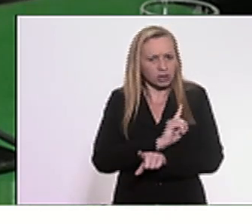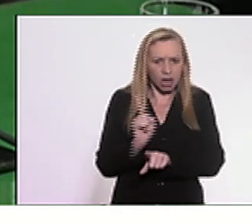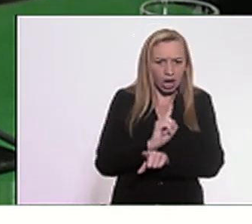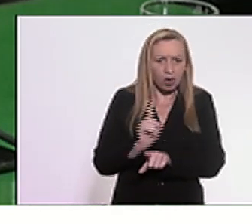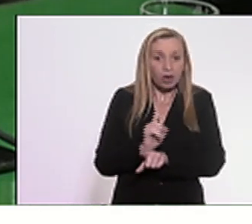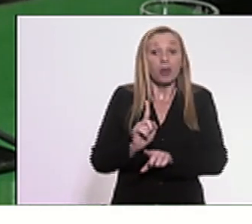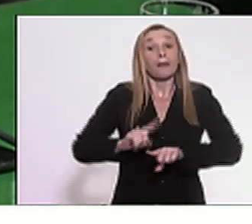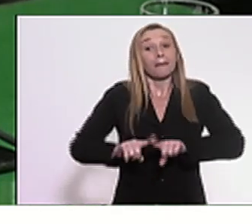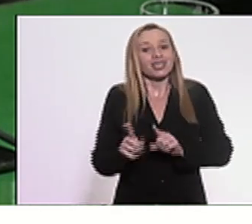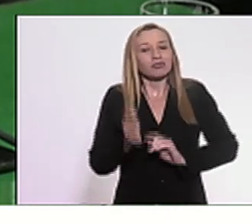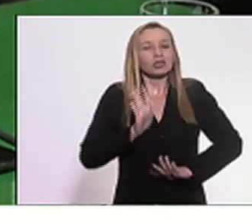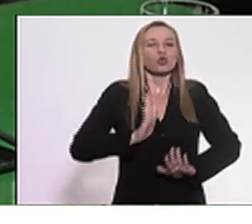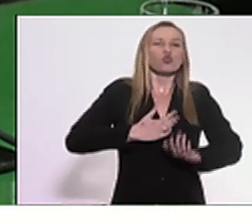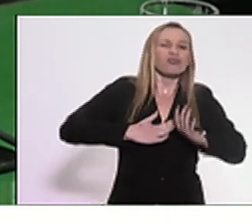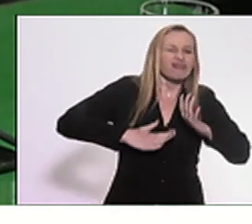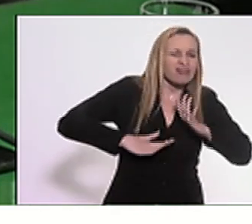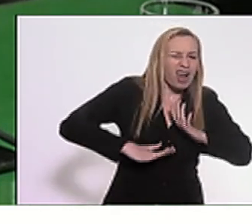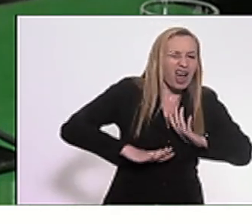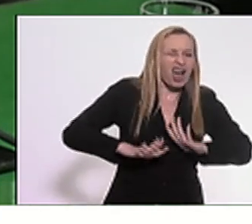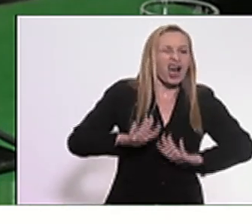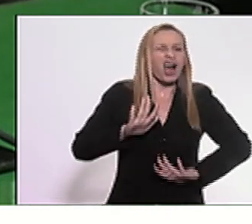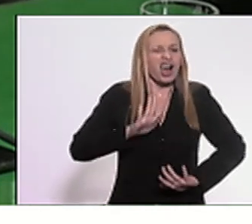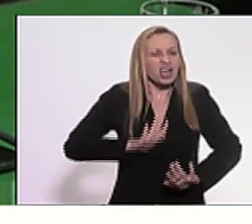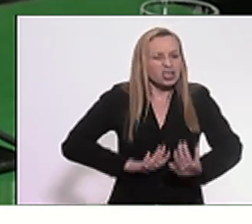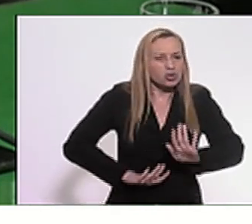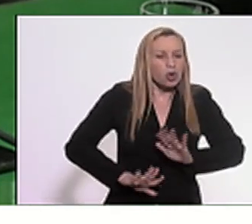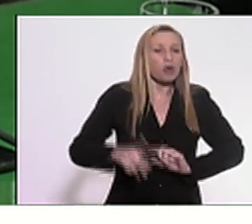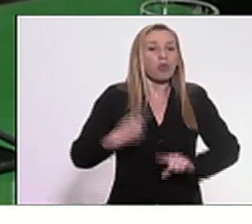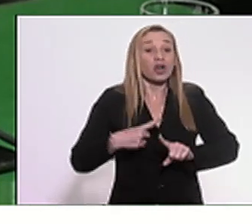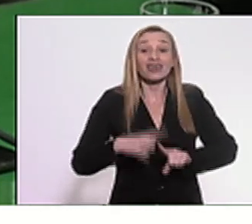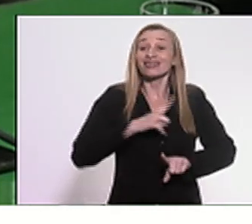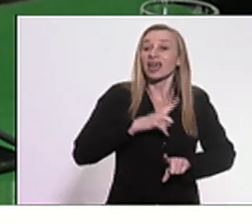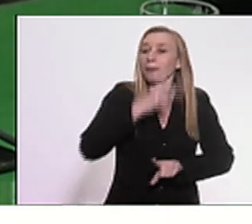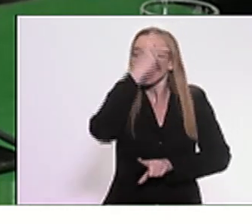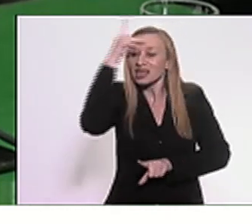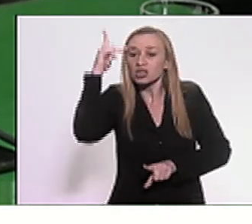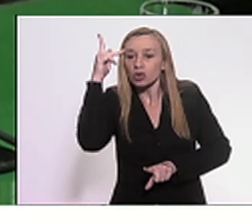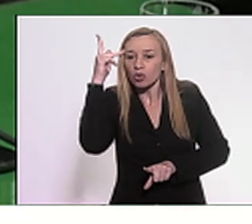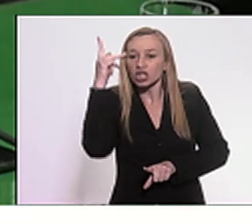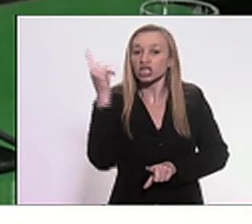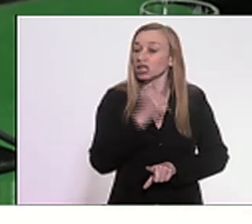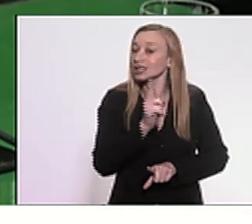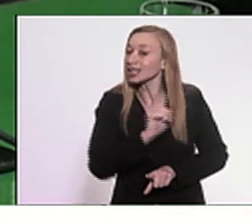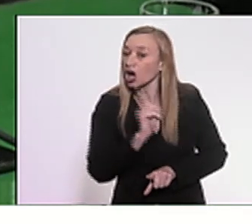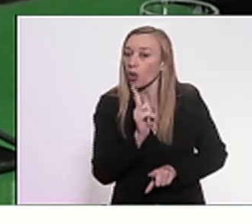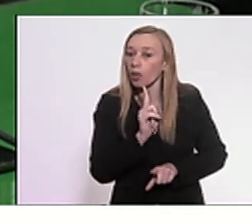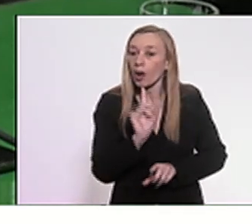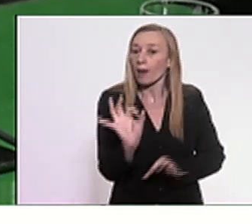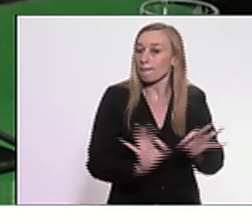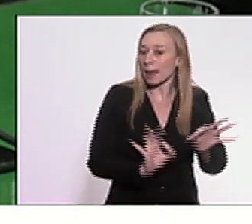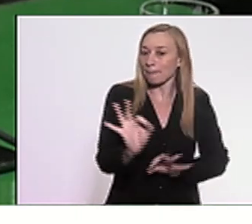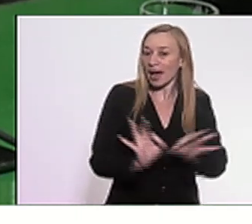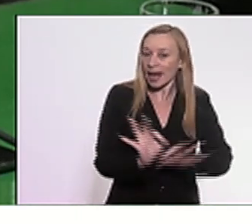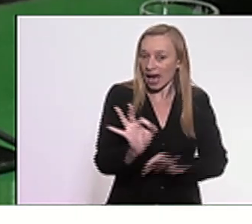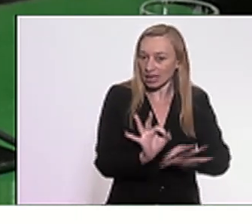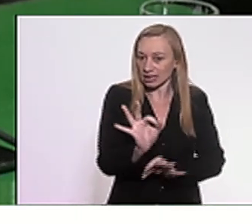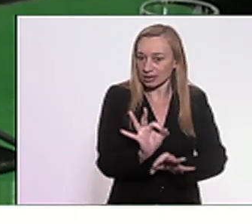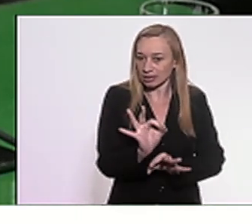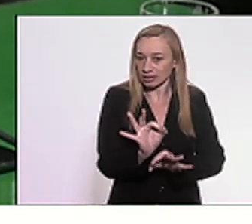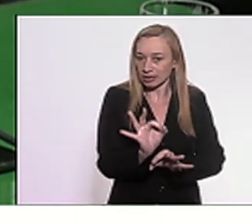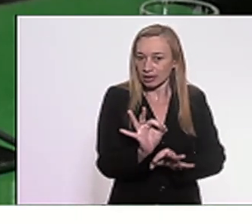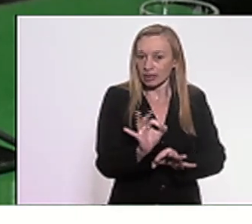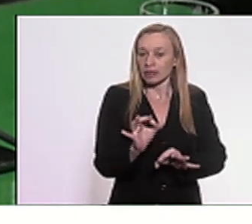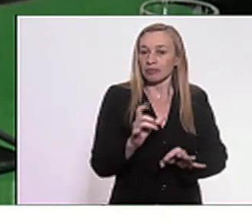preciso muita cautela nessas indicações, porque existem pessoas muito despreparadas para esse tipo de relação e acabam